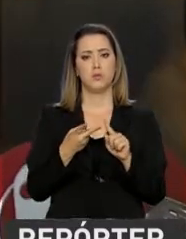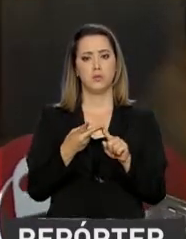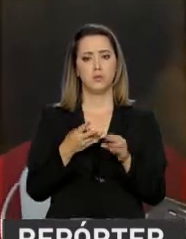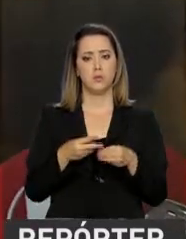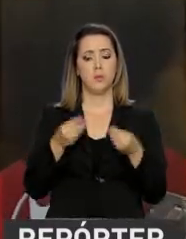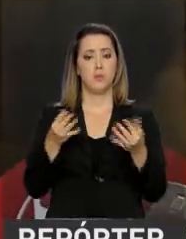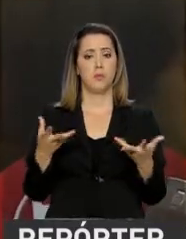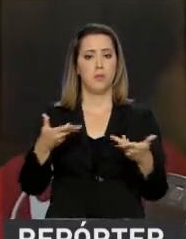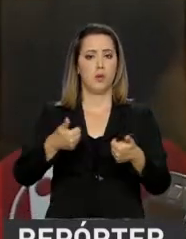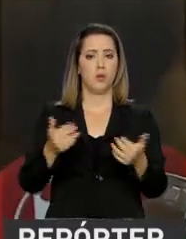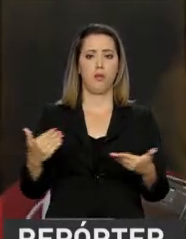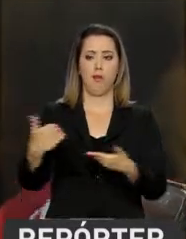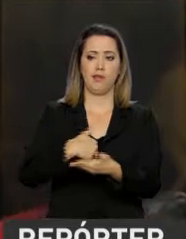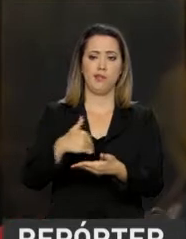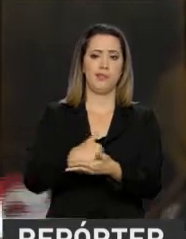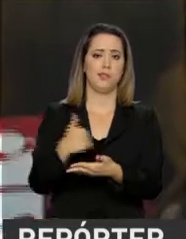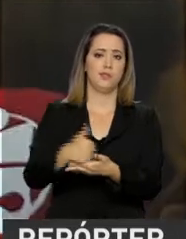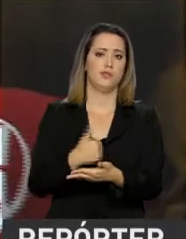do país